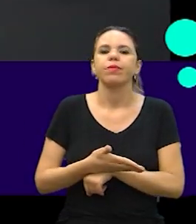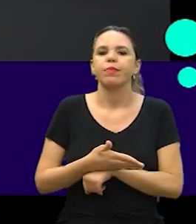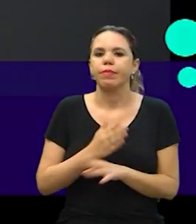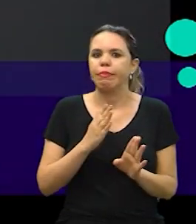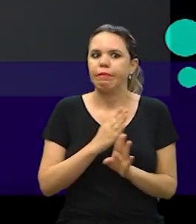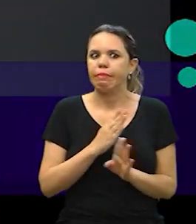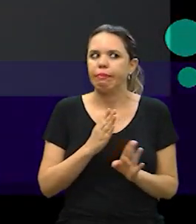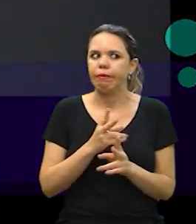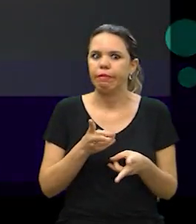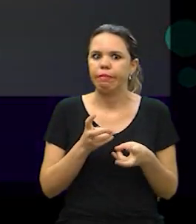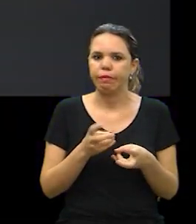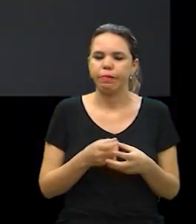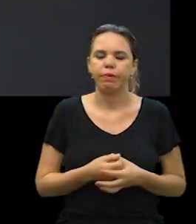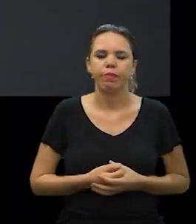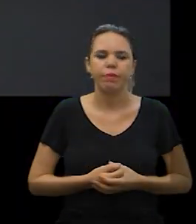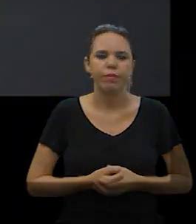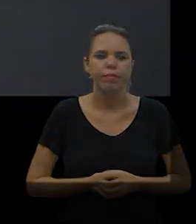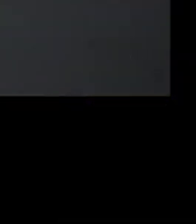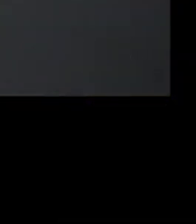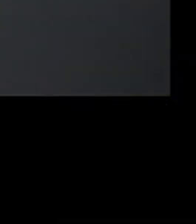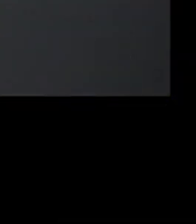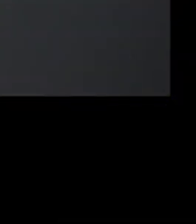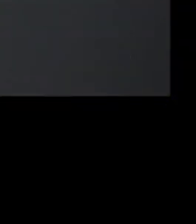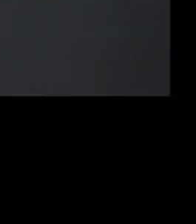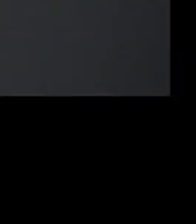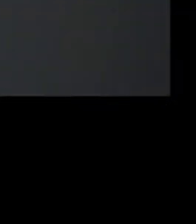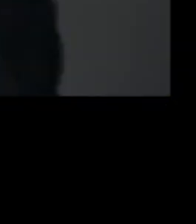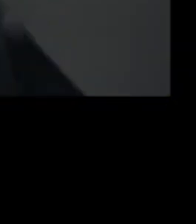suas misteriosas visões.